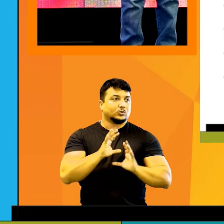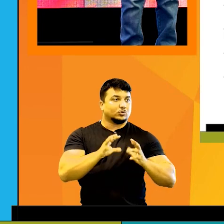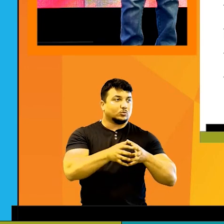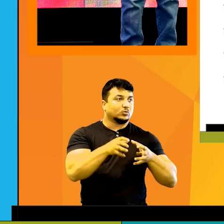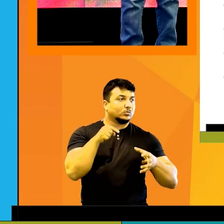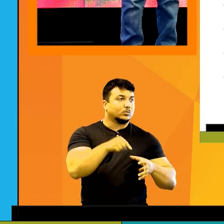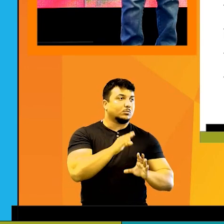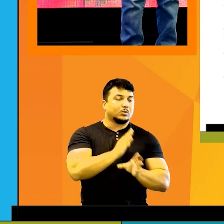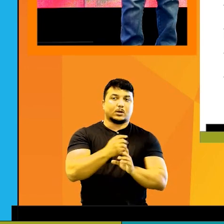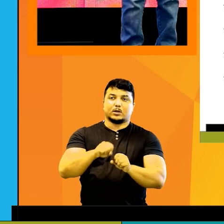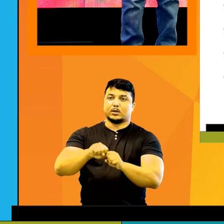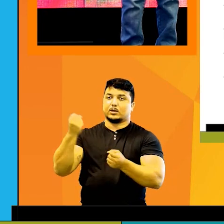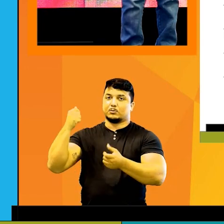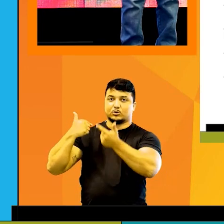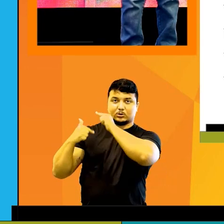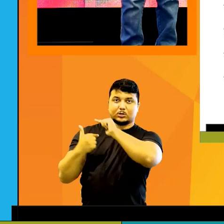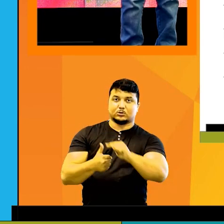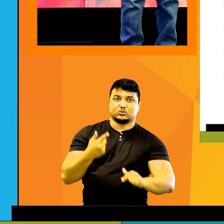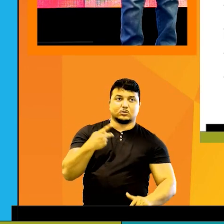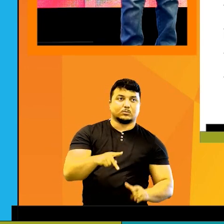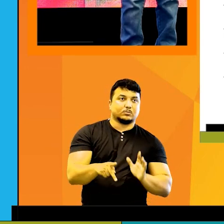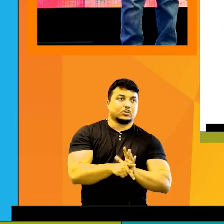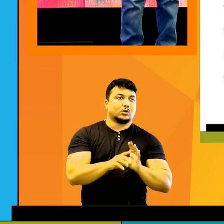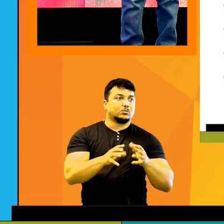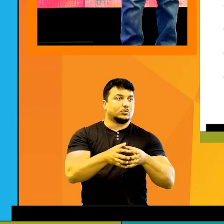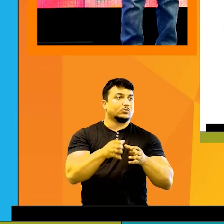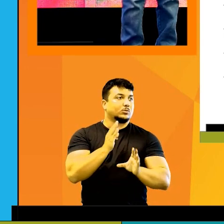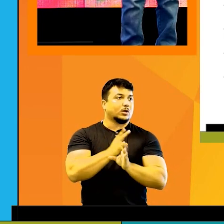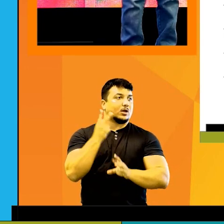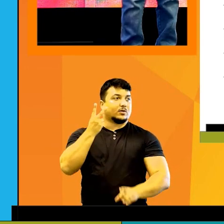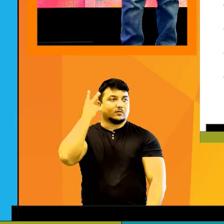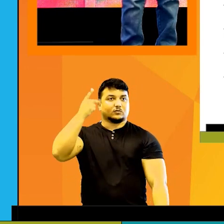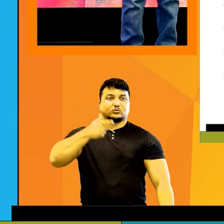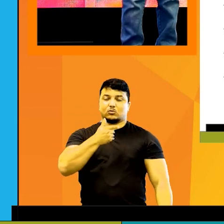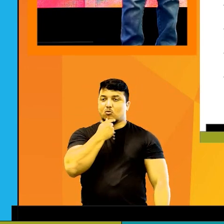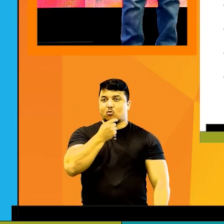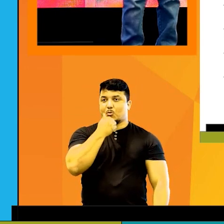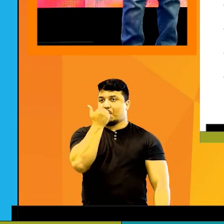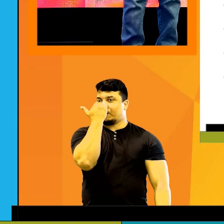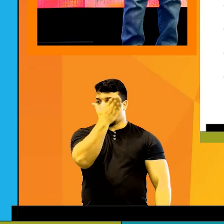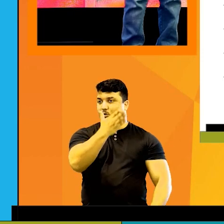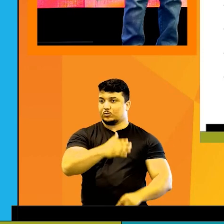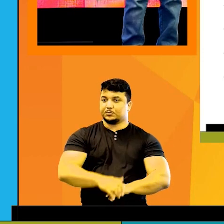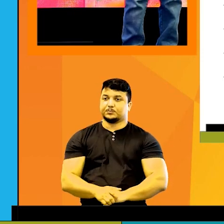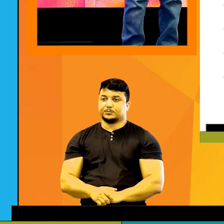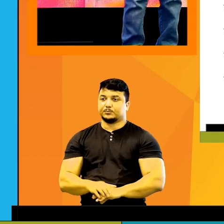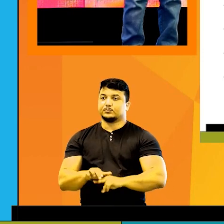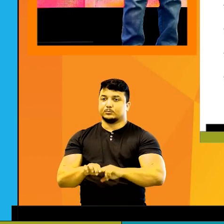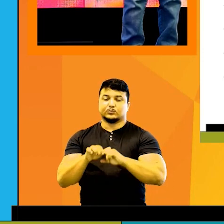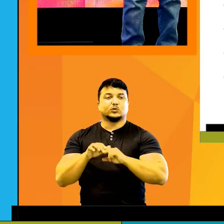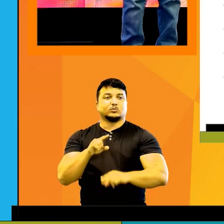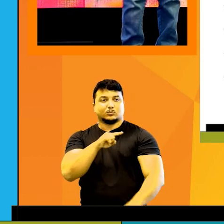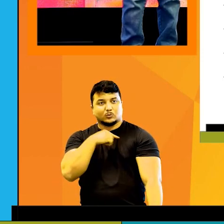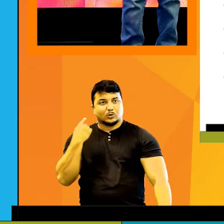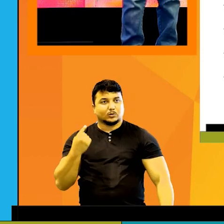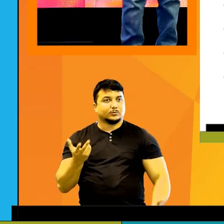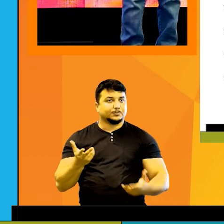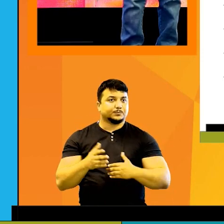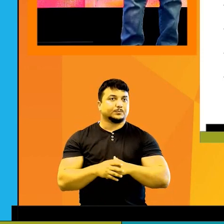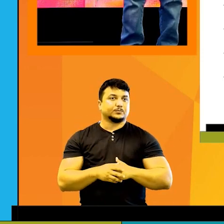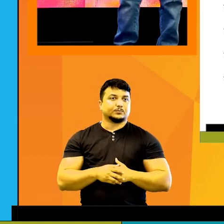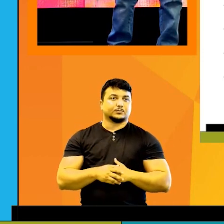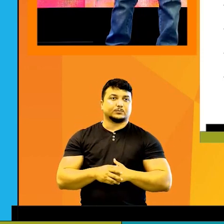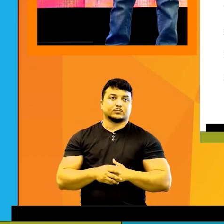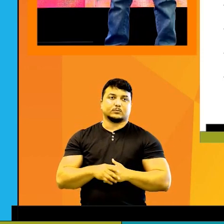porque quebrou o tabu da tribo ao perder a virgindade para o homem branco. Esse foi o motivo da morte da índia